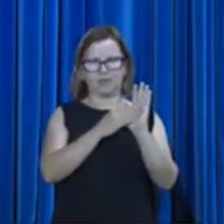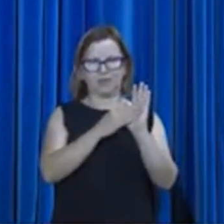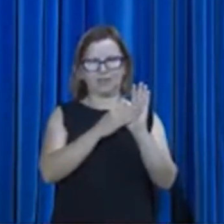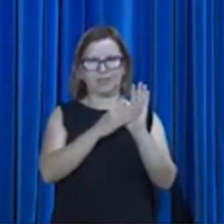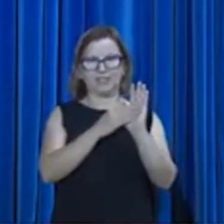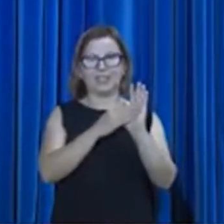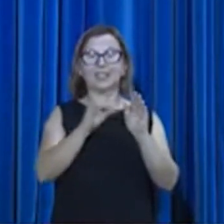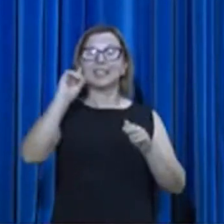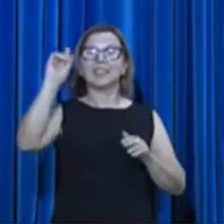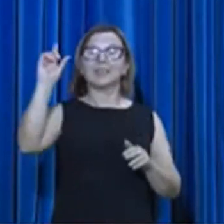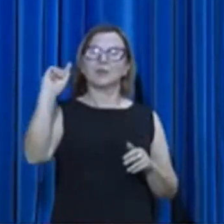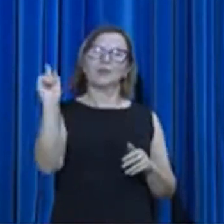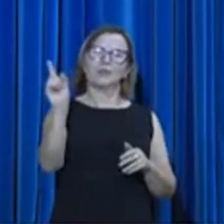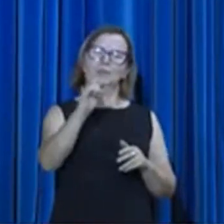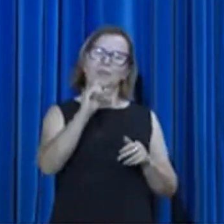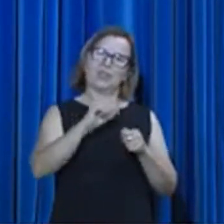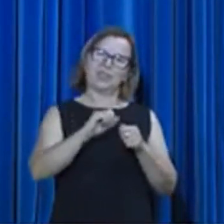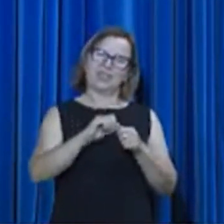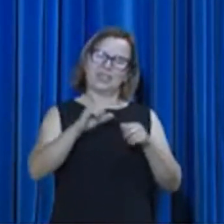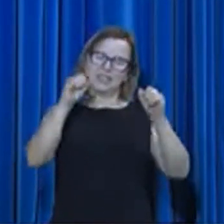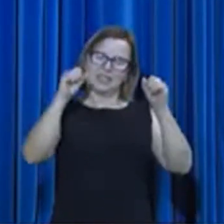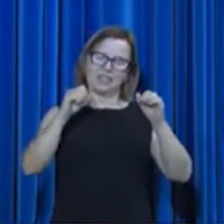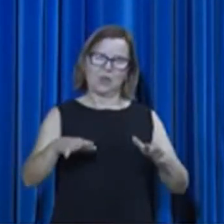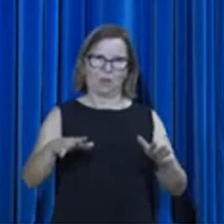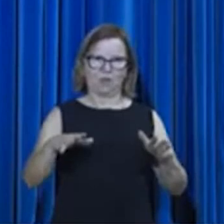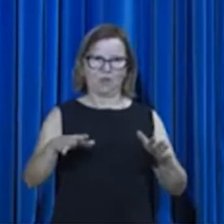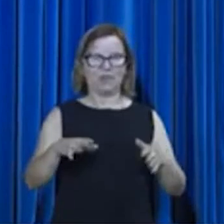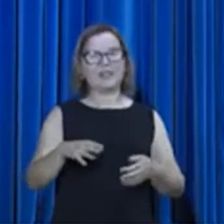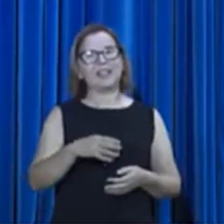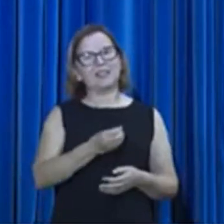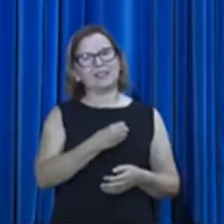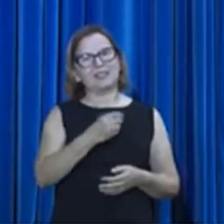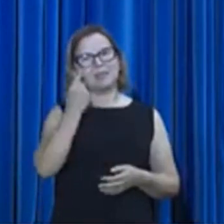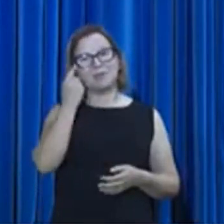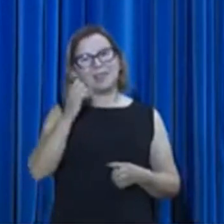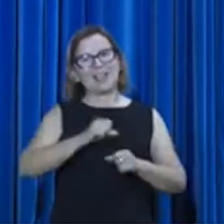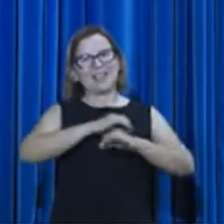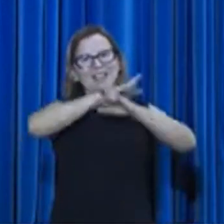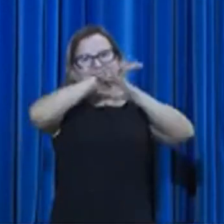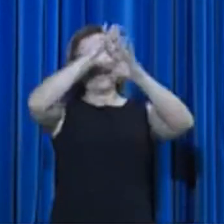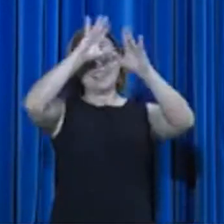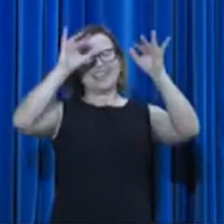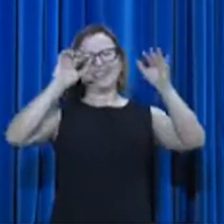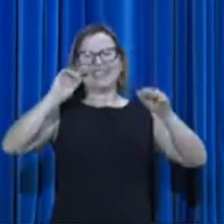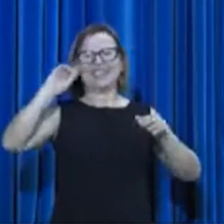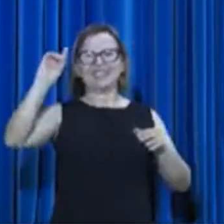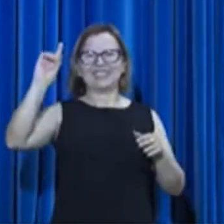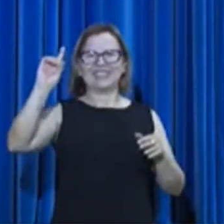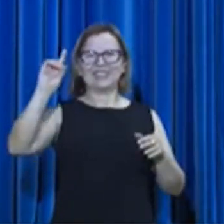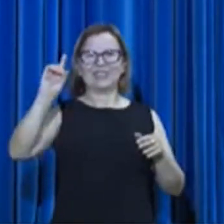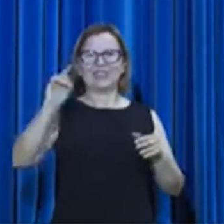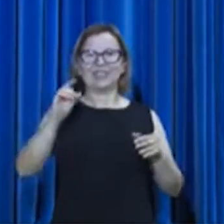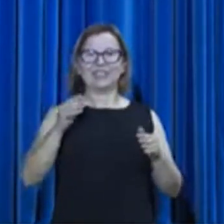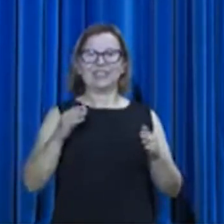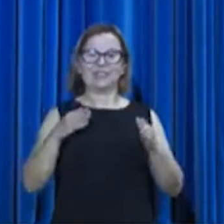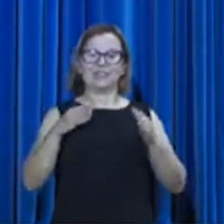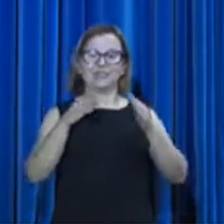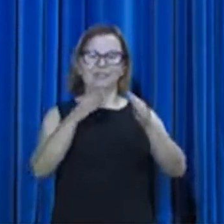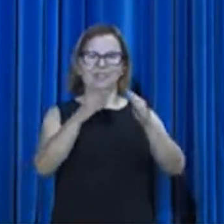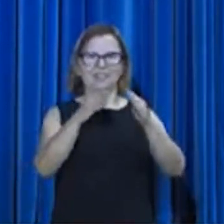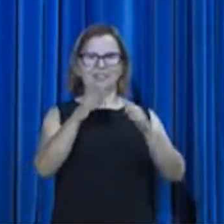criados. Viver para a glória de Deus, esse é o alvo das nossas vidas.